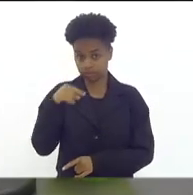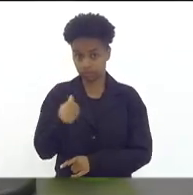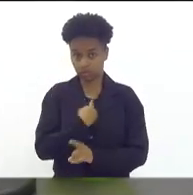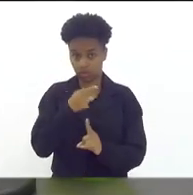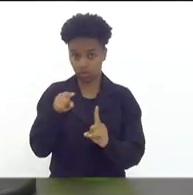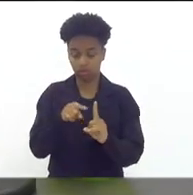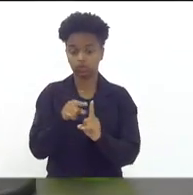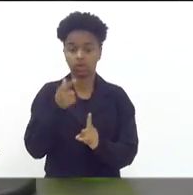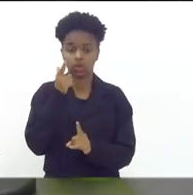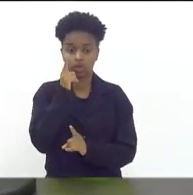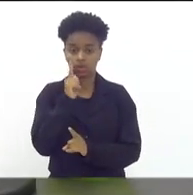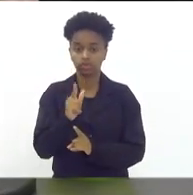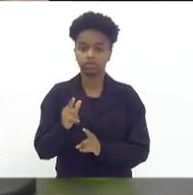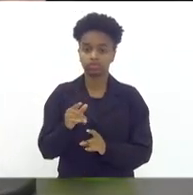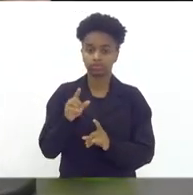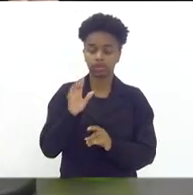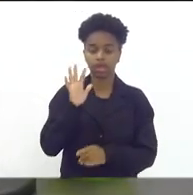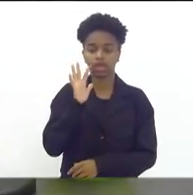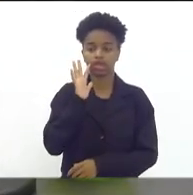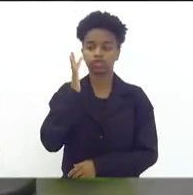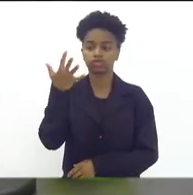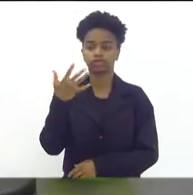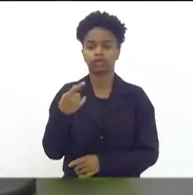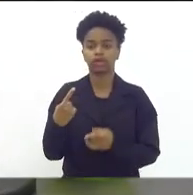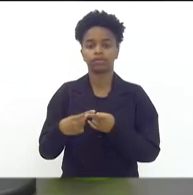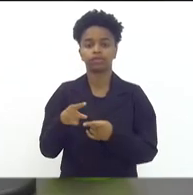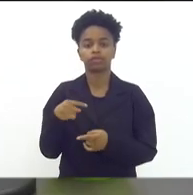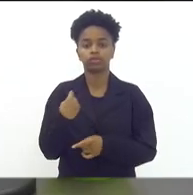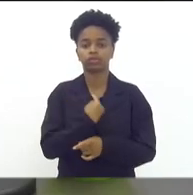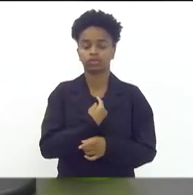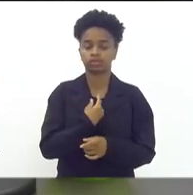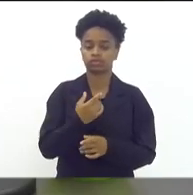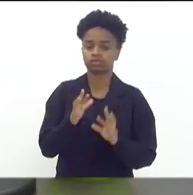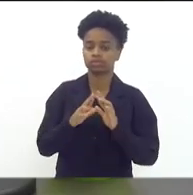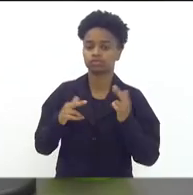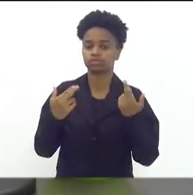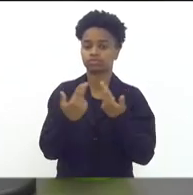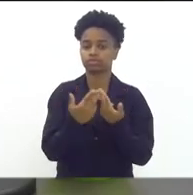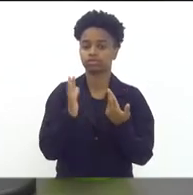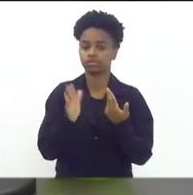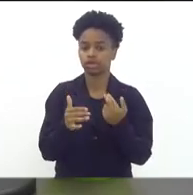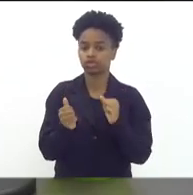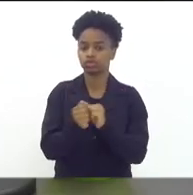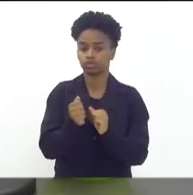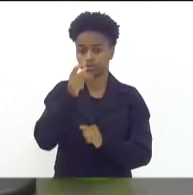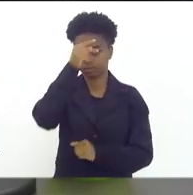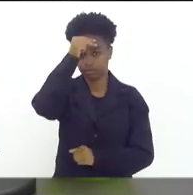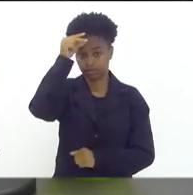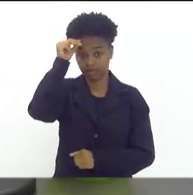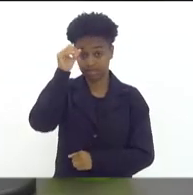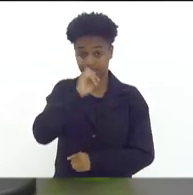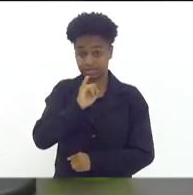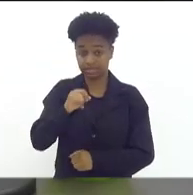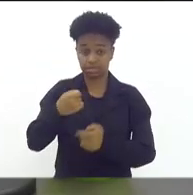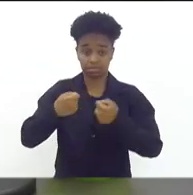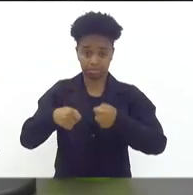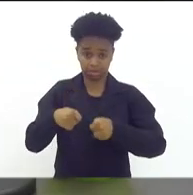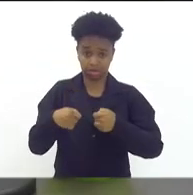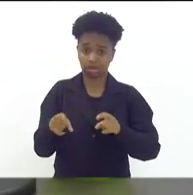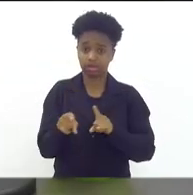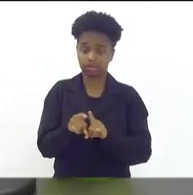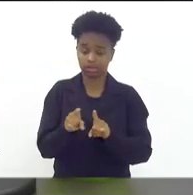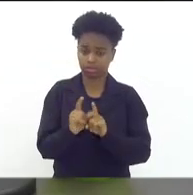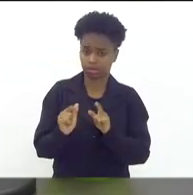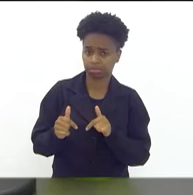virar essa página já se reuniu a gente vai se reunir com os prefeitos se precisar qualquer tipo de